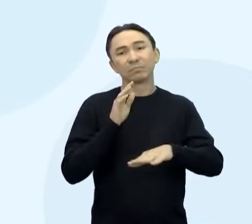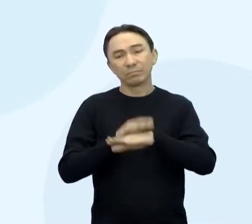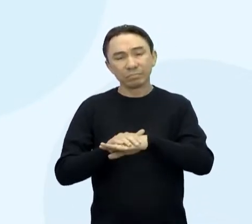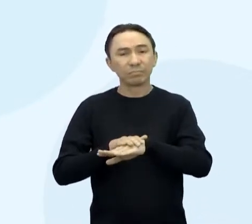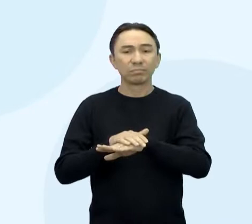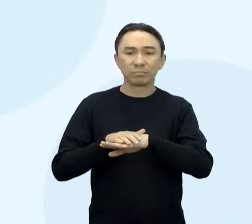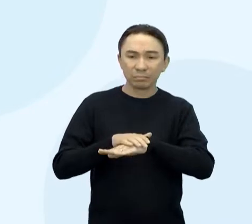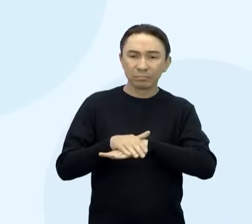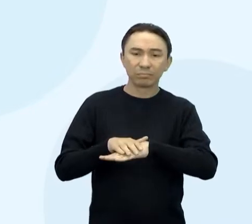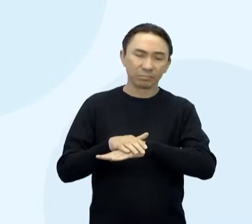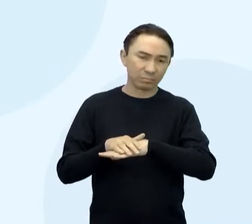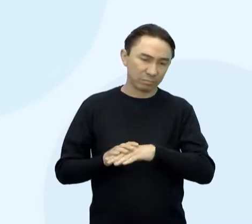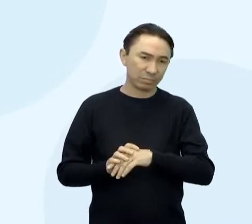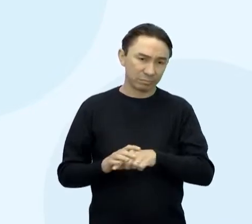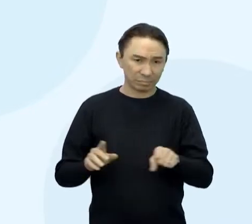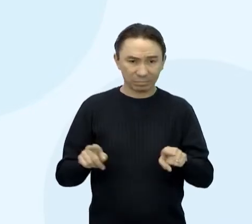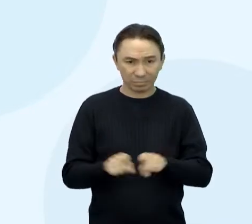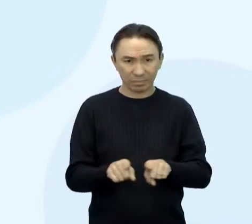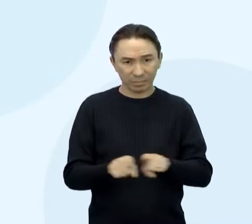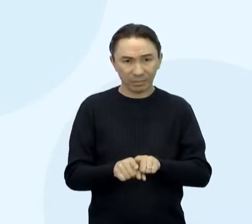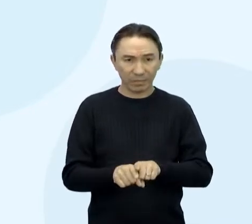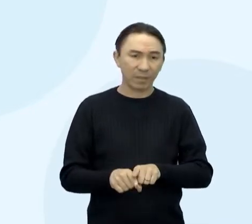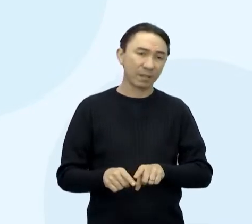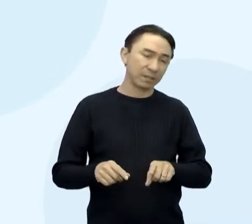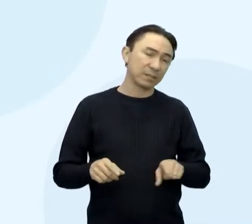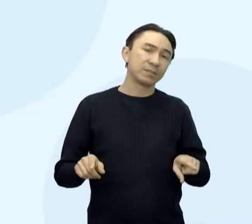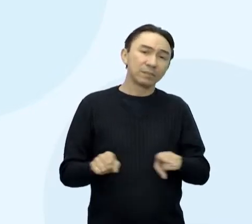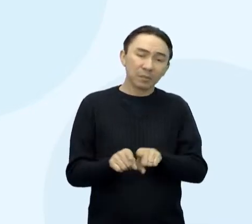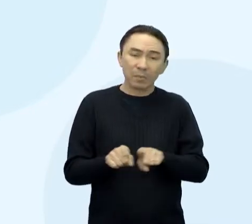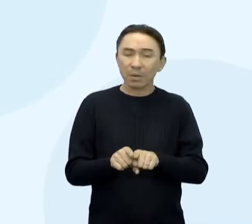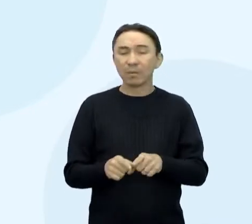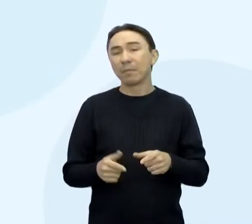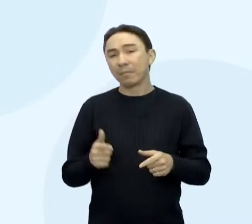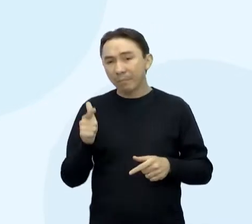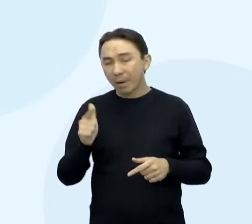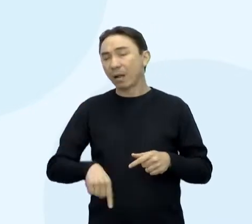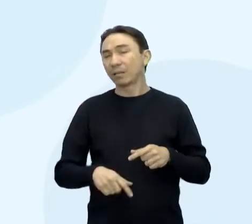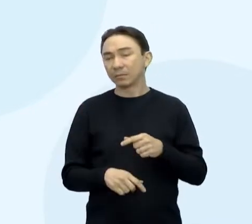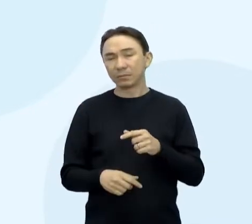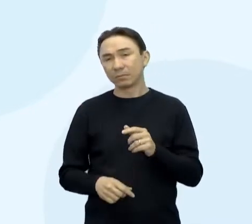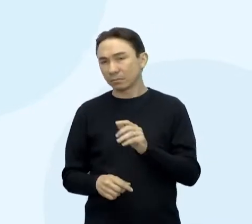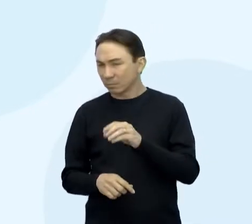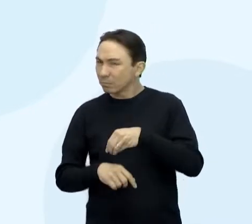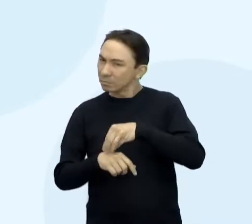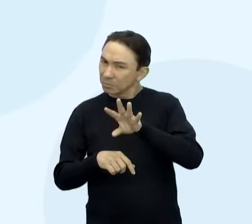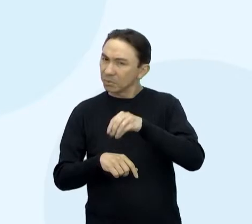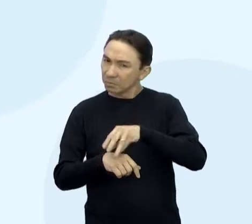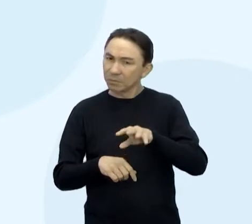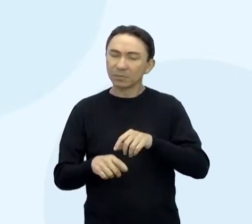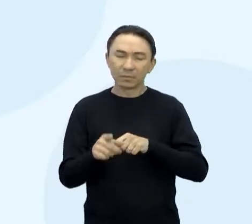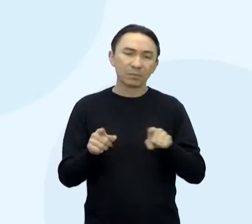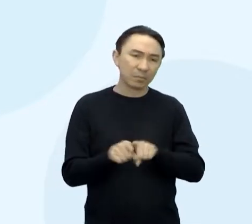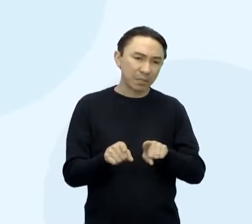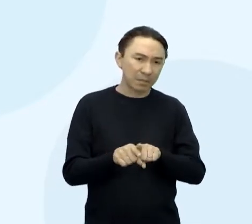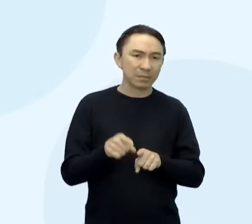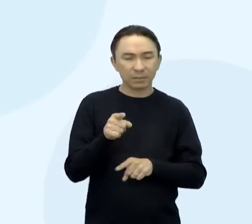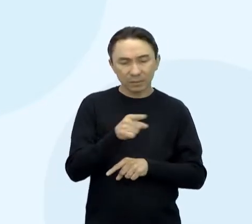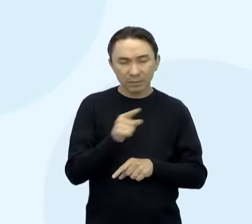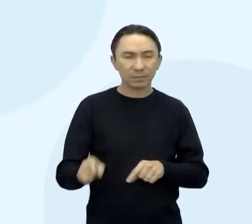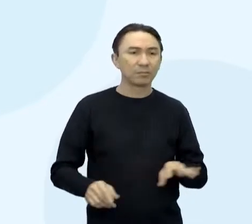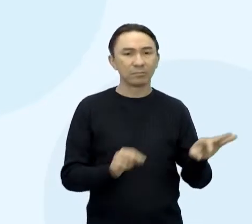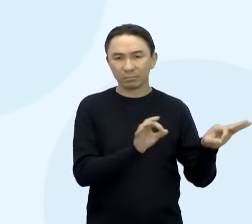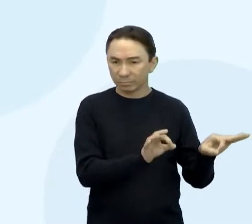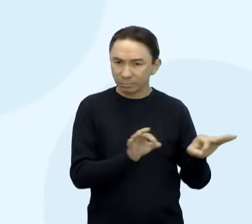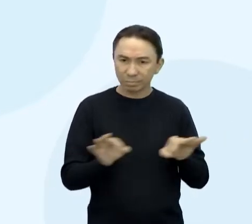e também a gente dá aqui algumas sugestões para o seu desenvolvimento, aí para uma rotina, né, de acompanhamento das aulas